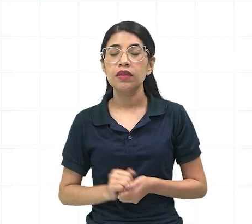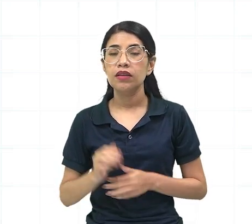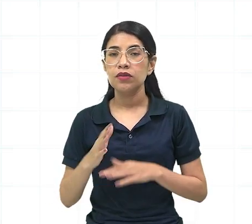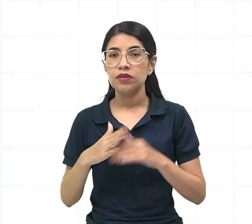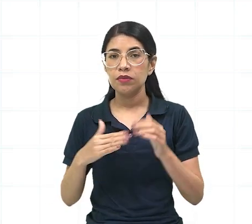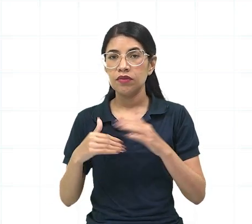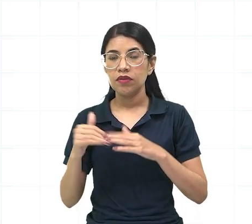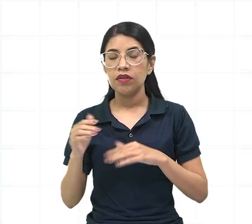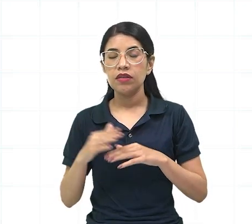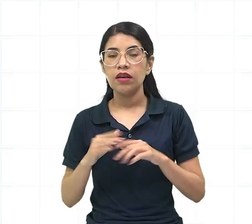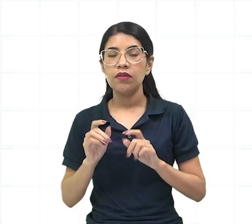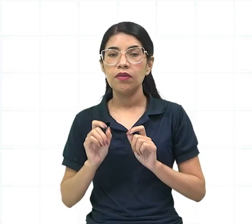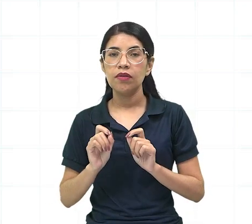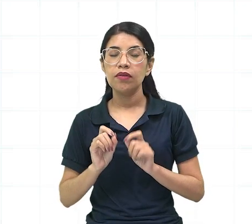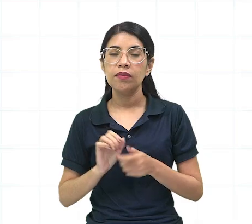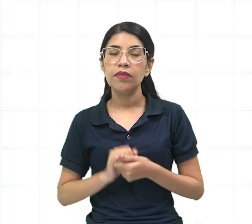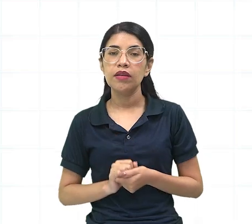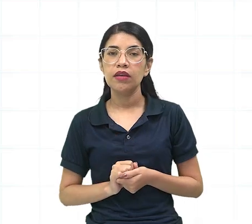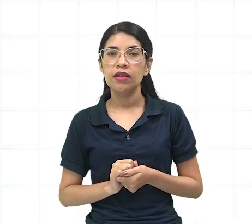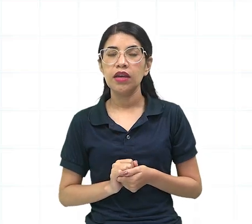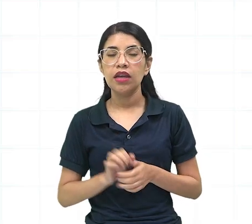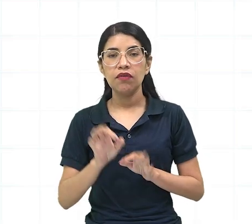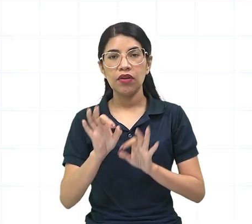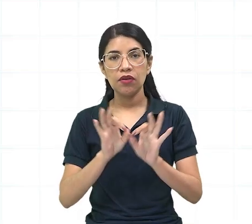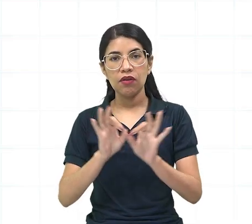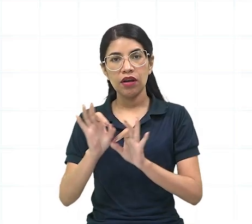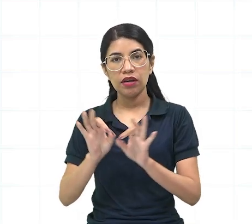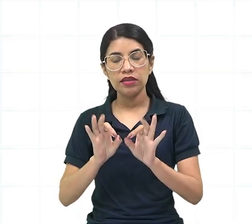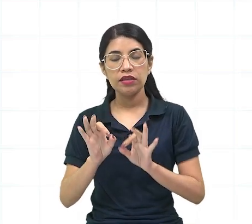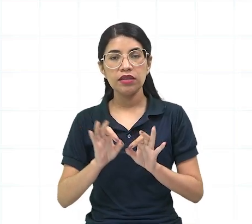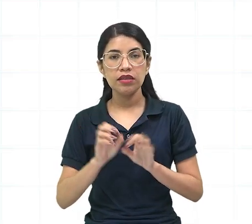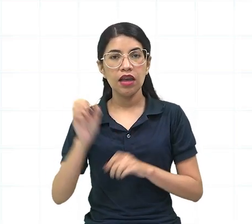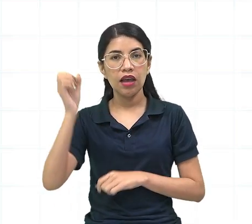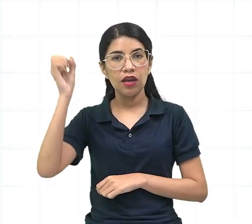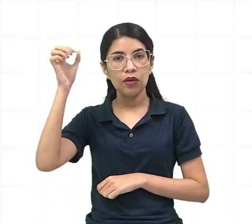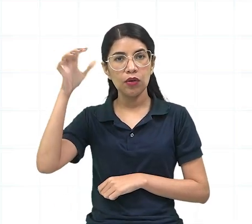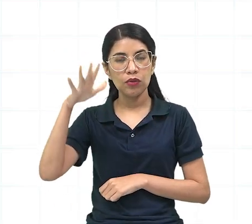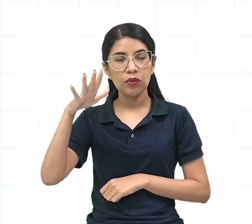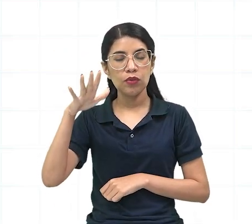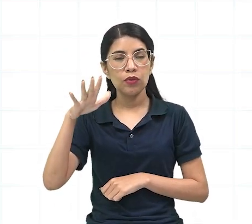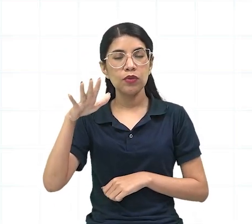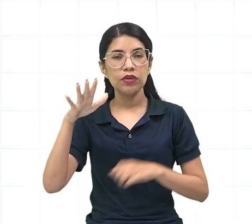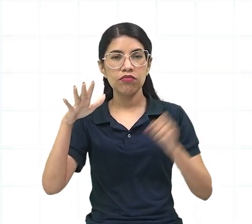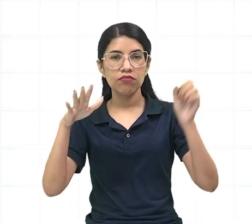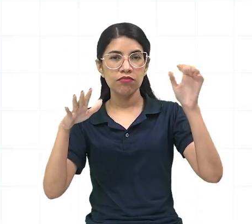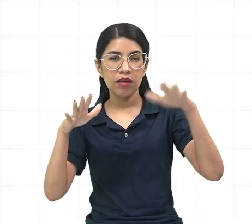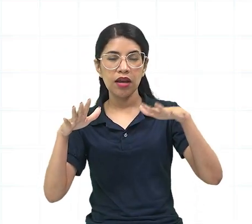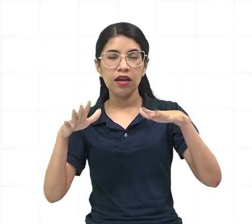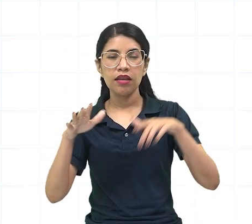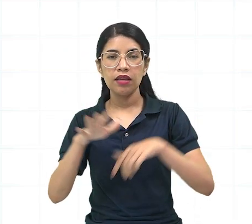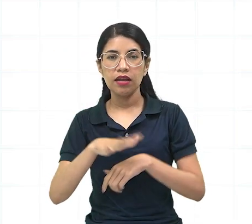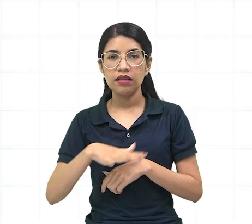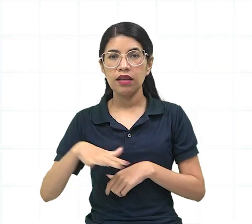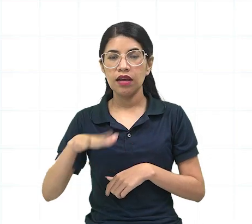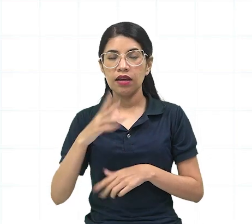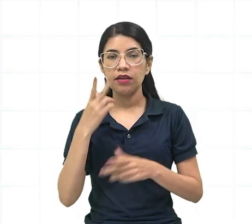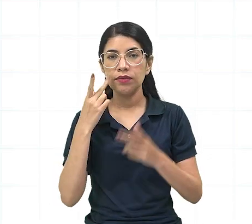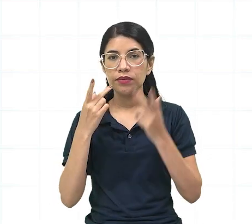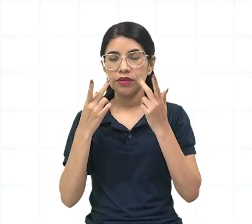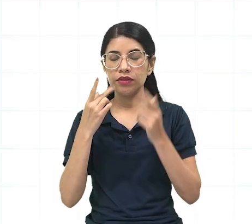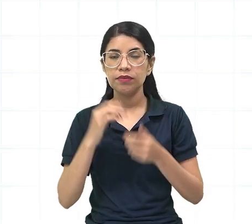iluminador é aquele que concebe e planeja a colocação das luzes em uma peça teatral.